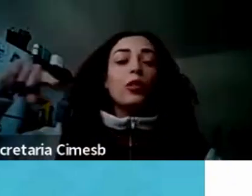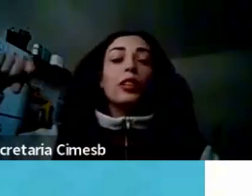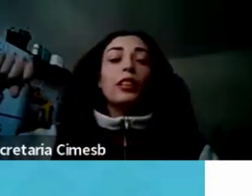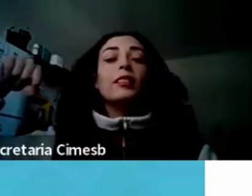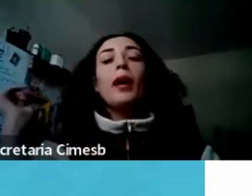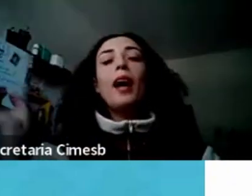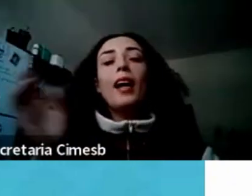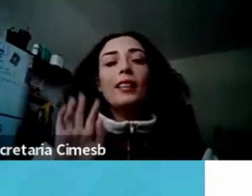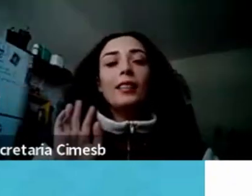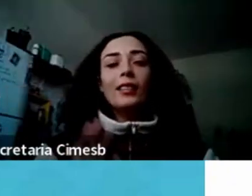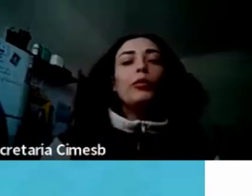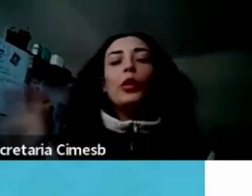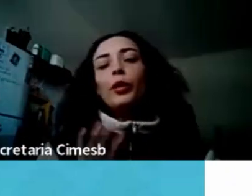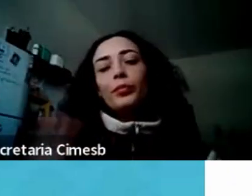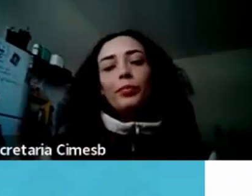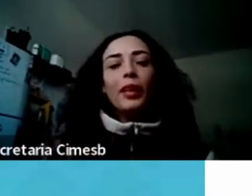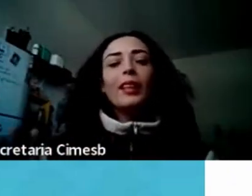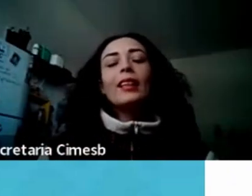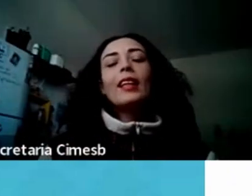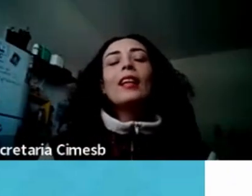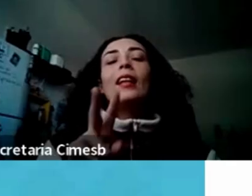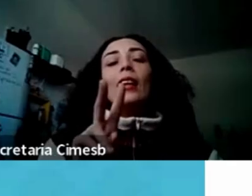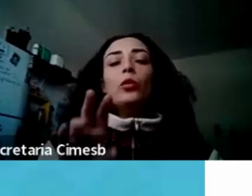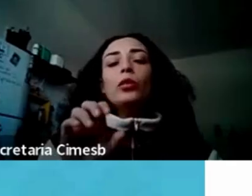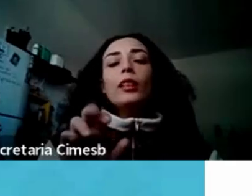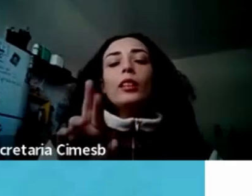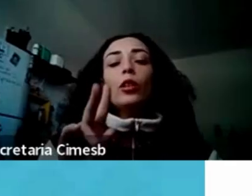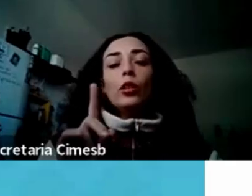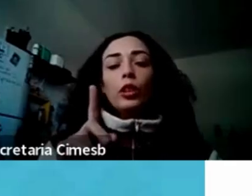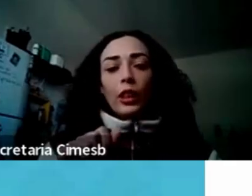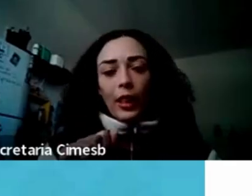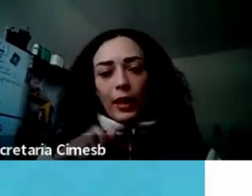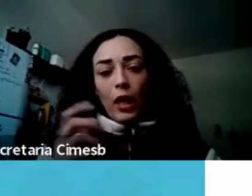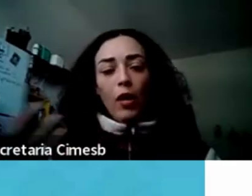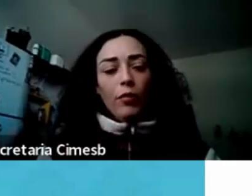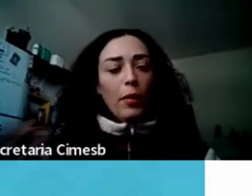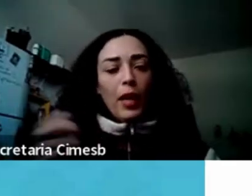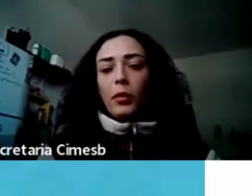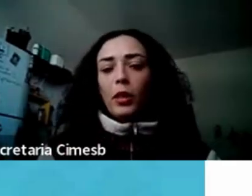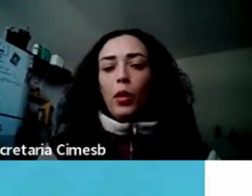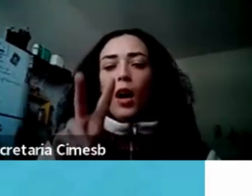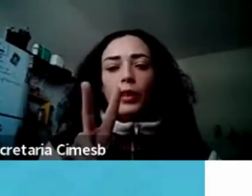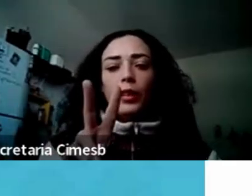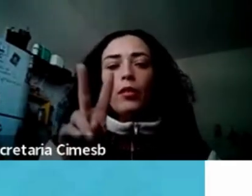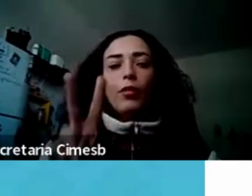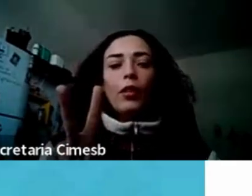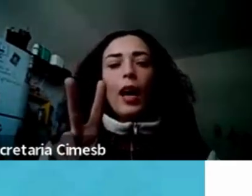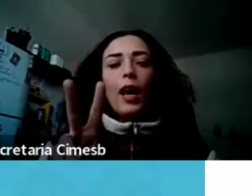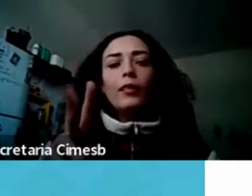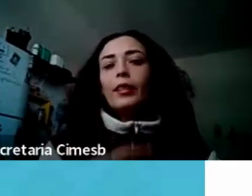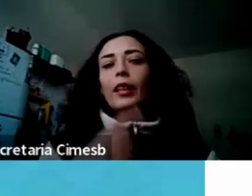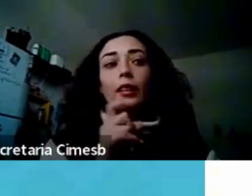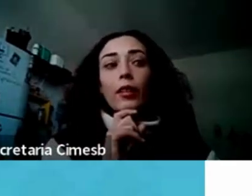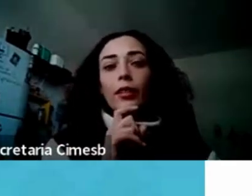algumas variações, mas como eu vou me entender? Eu uso a datilologia, que é o alfabeto manual. Então,